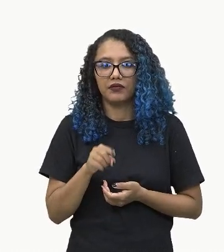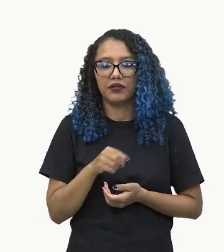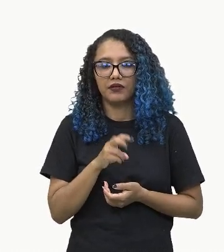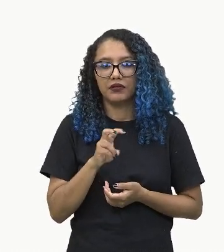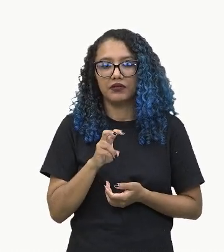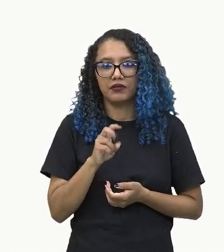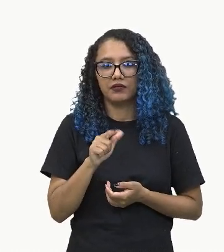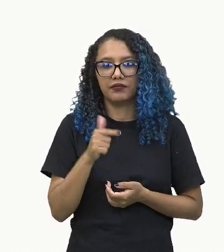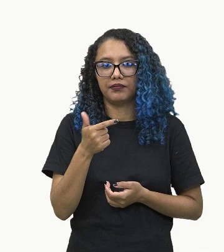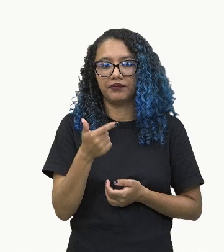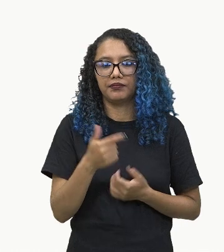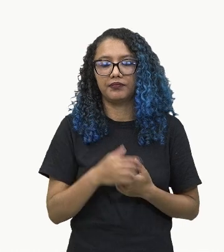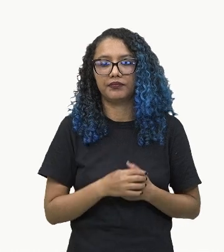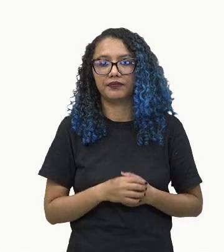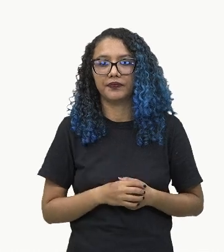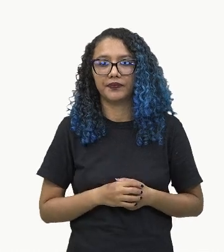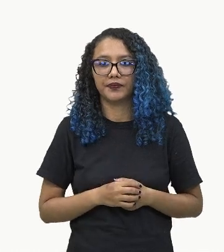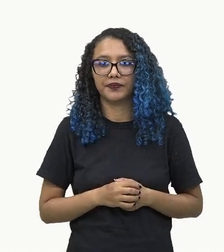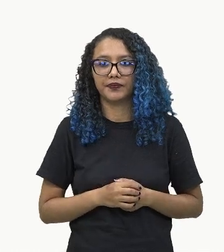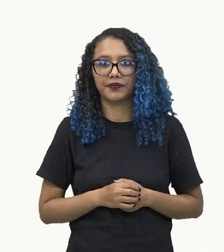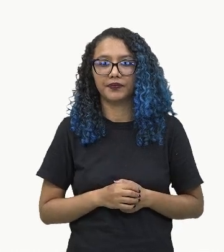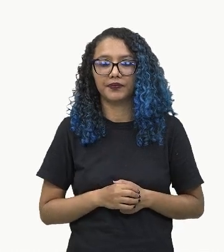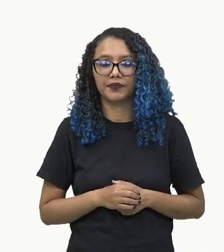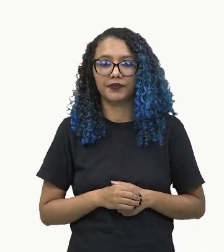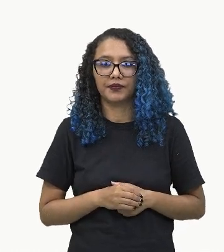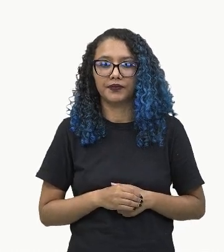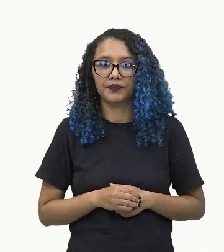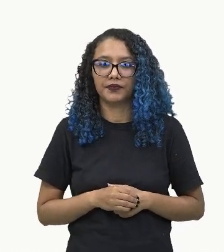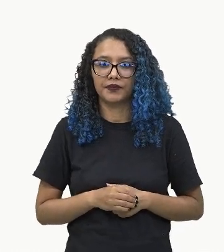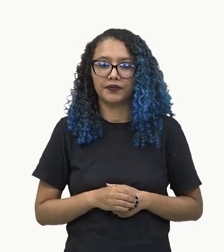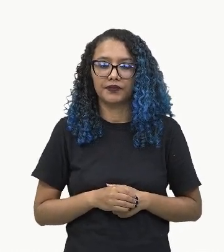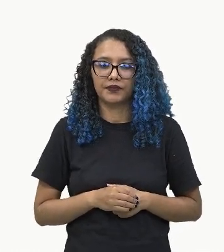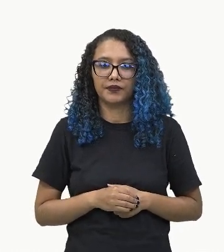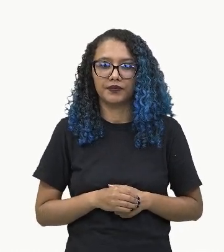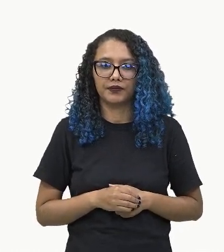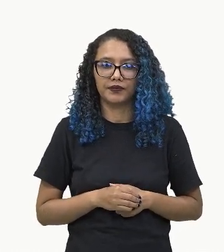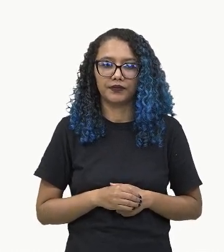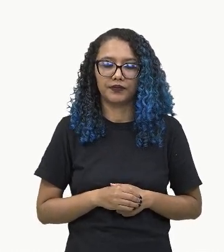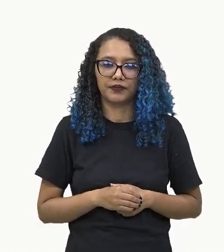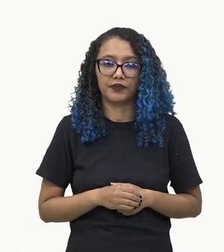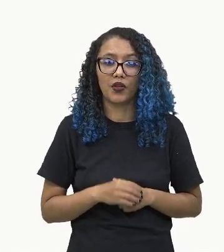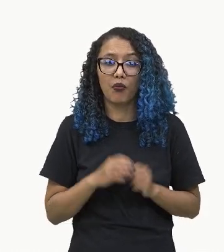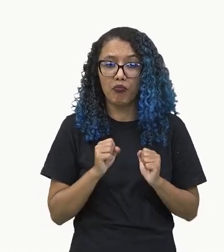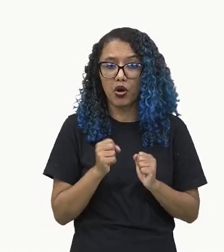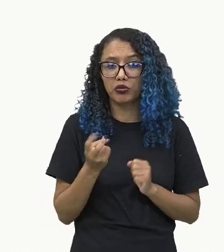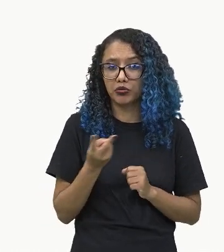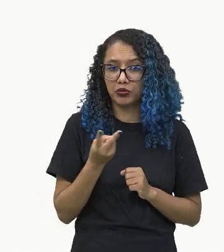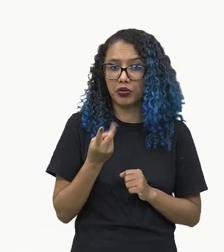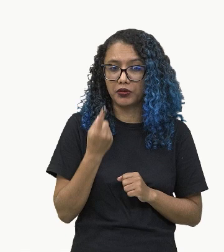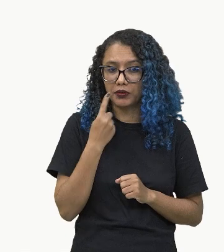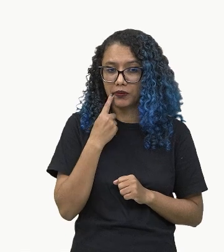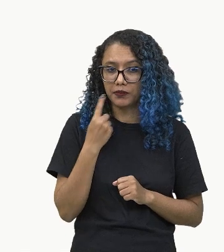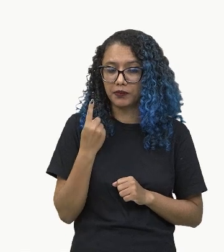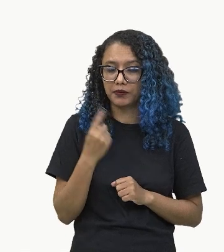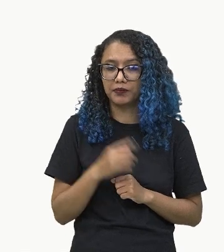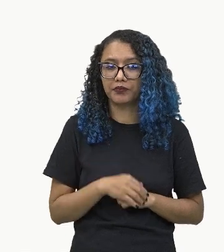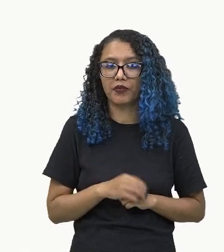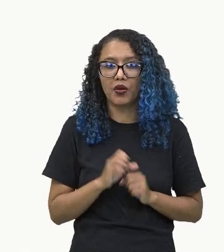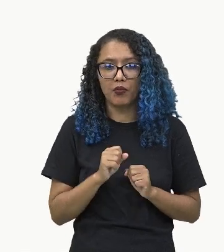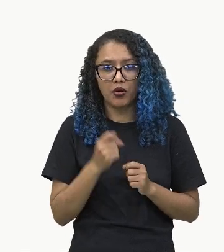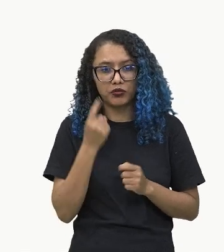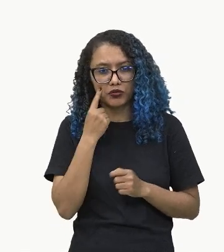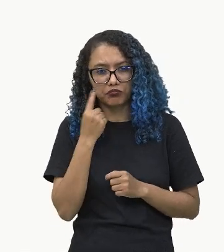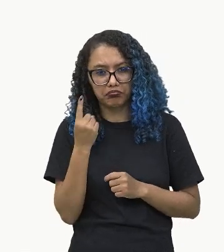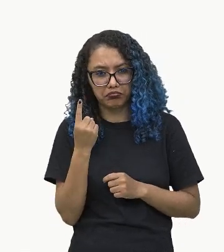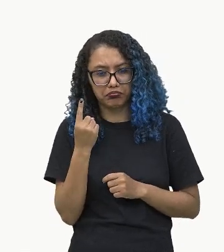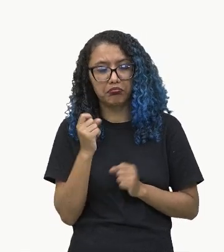0,5 ao quadrado. Ou seja, posso fazer de uma forma ou posso fazer de outra. Posso deixar igual como está no de